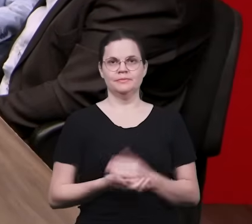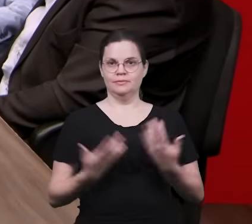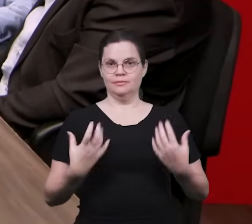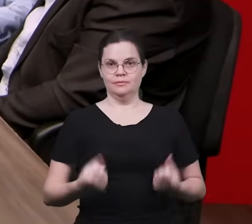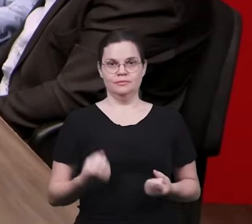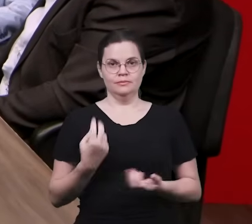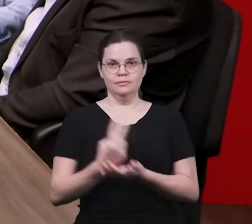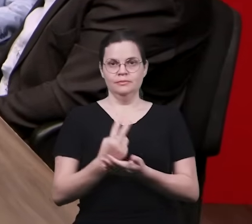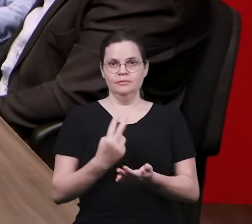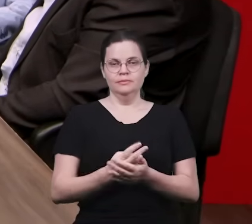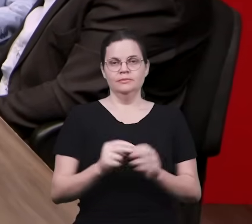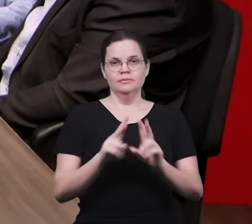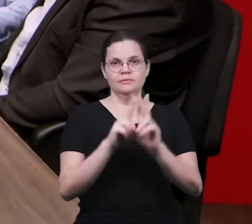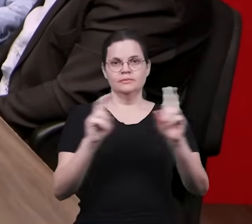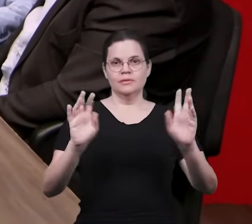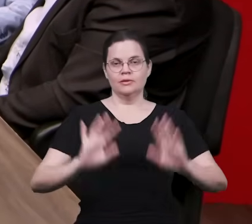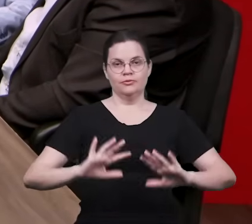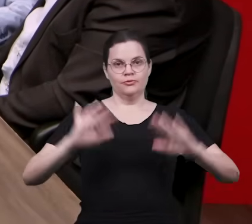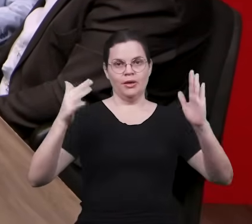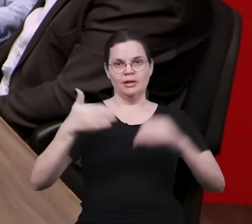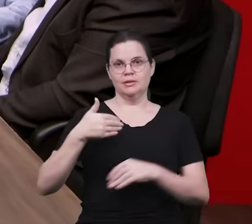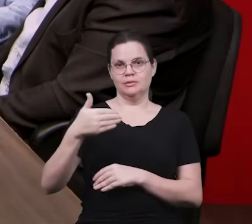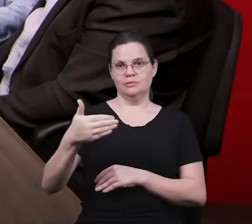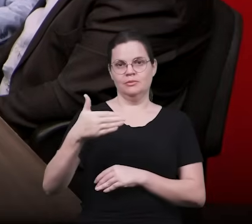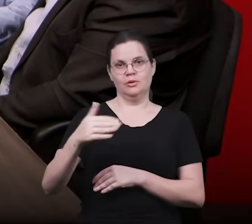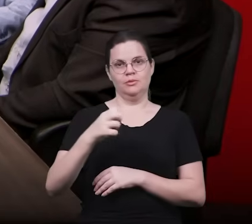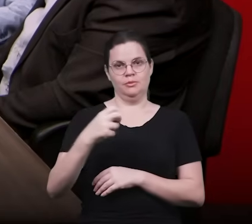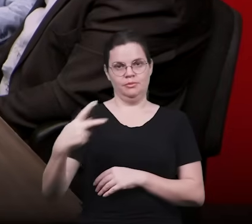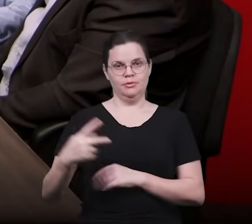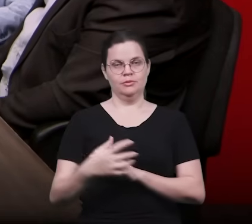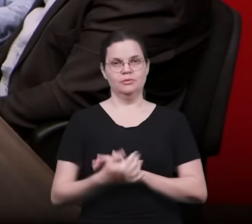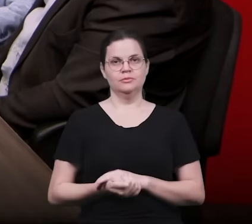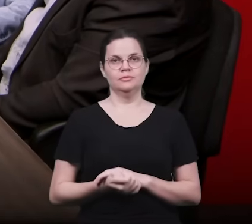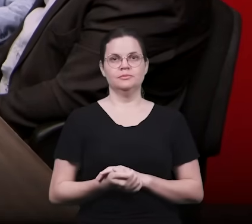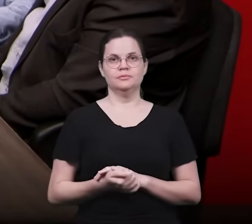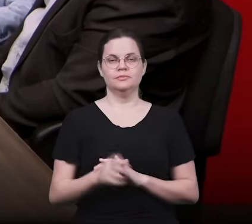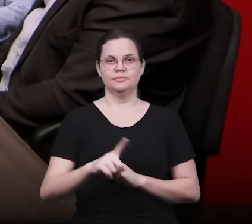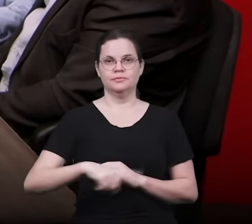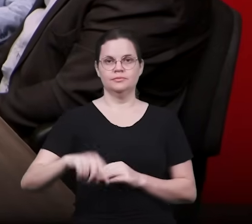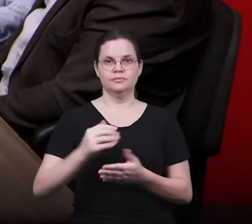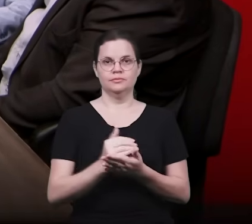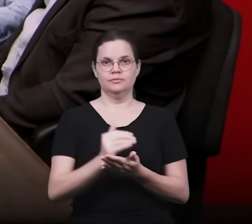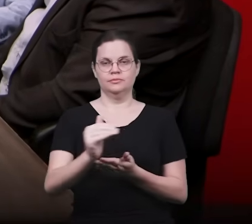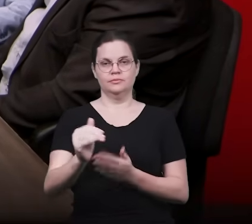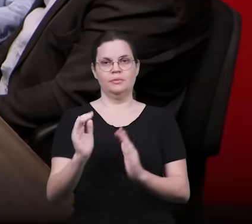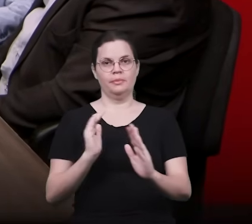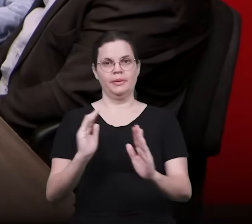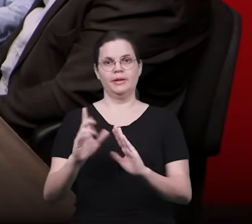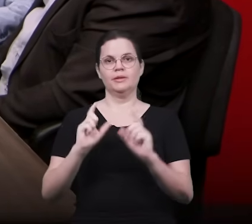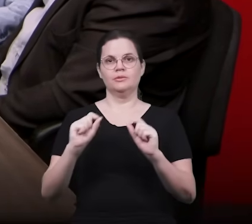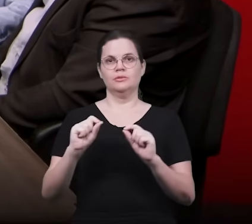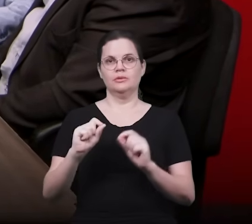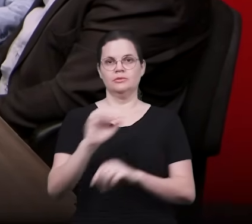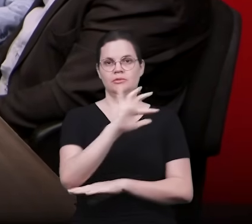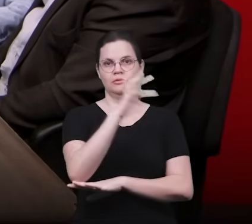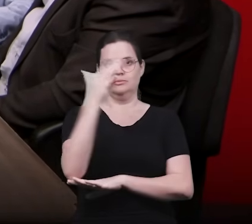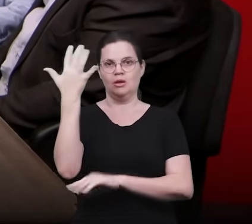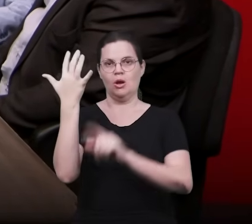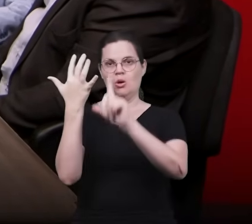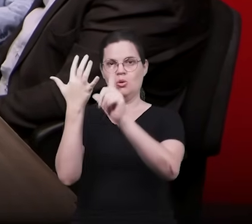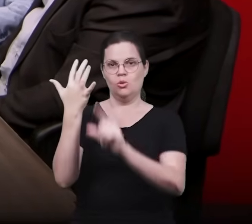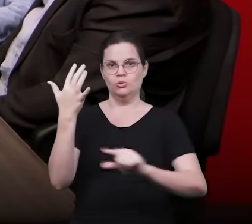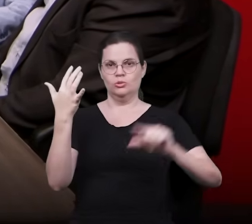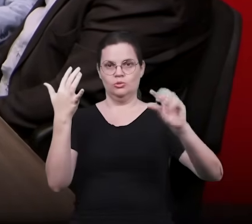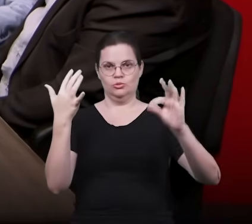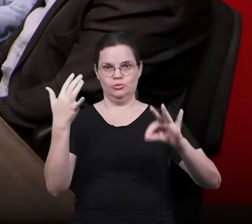vamos continuar com esse assunto nos próximos episódios, né? E vamos entrar nas festas agora de outono,